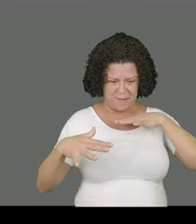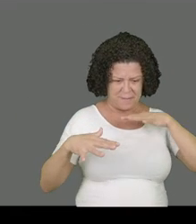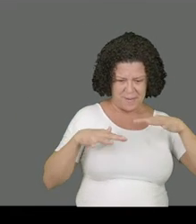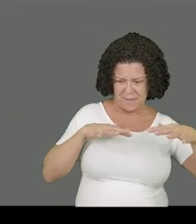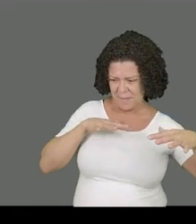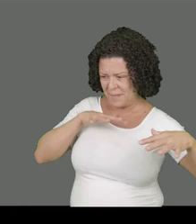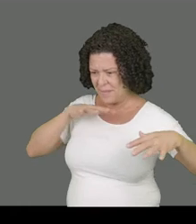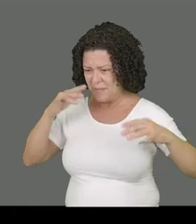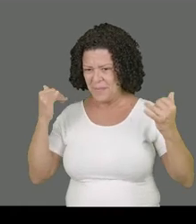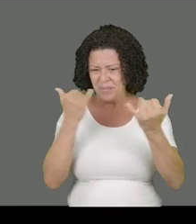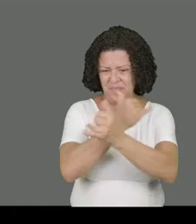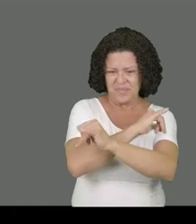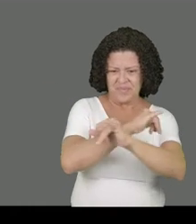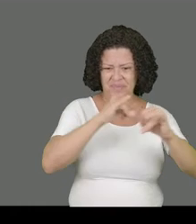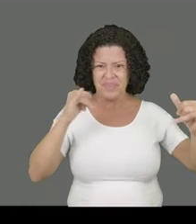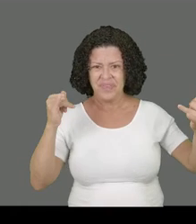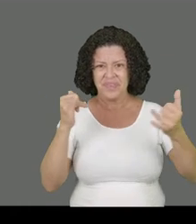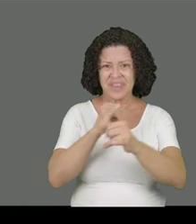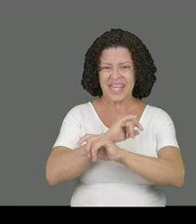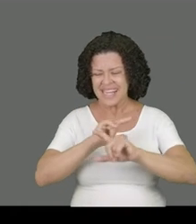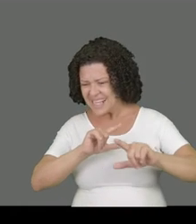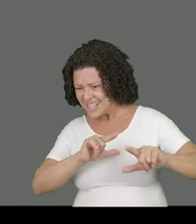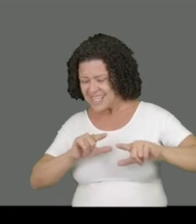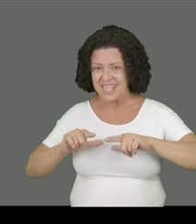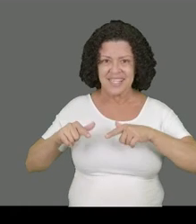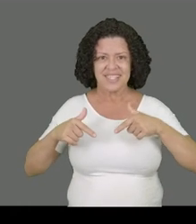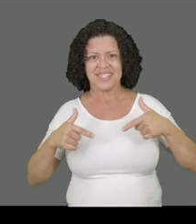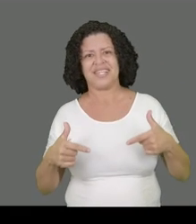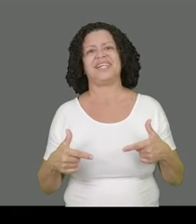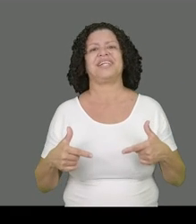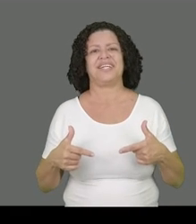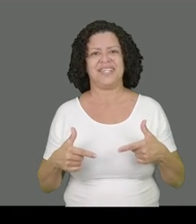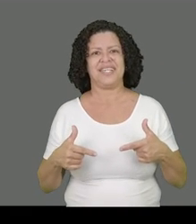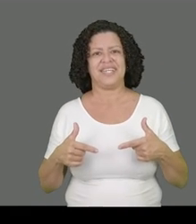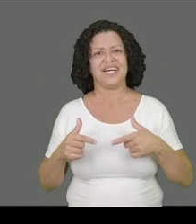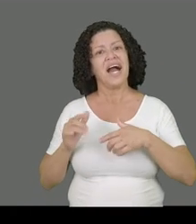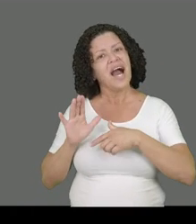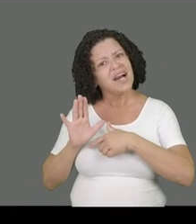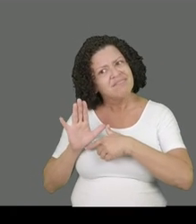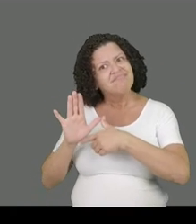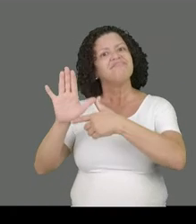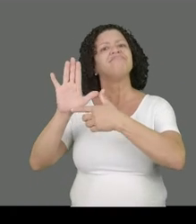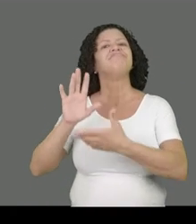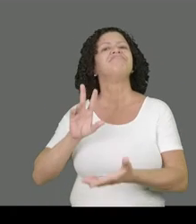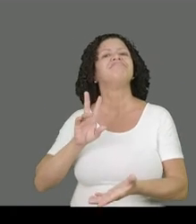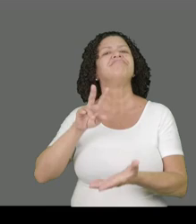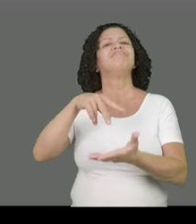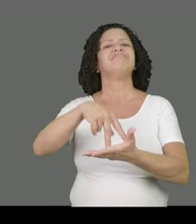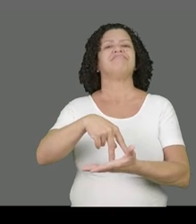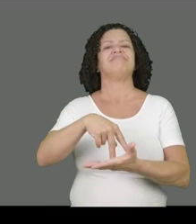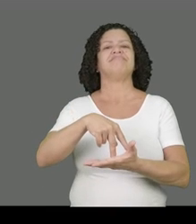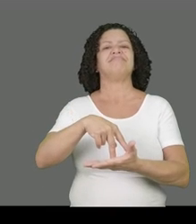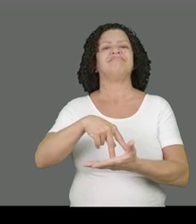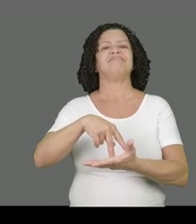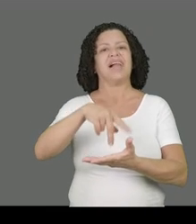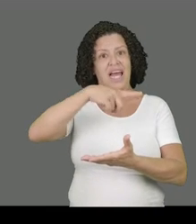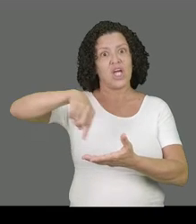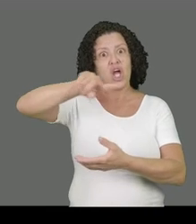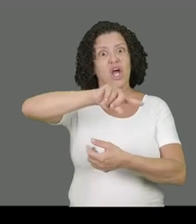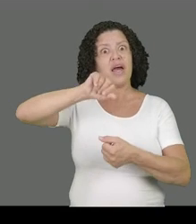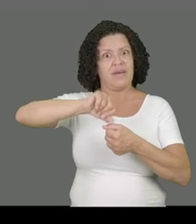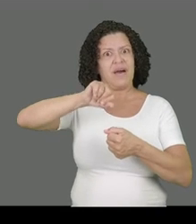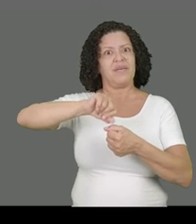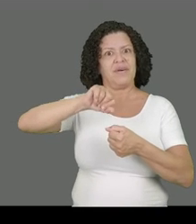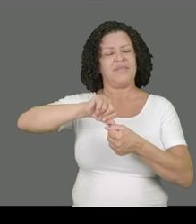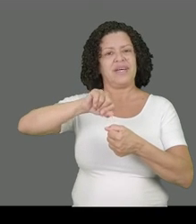é mobilizando essas energias, é colocando em ação, é agindo,